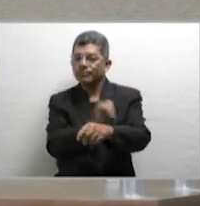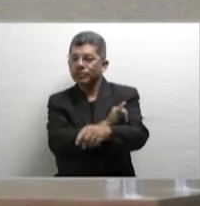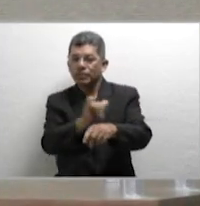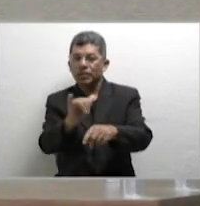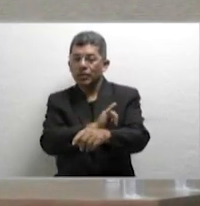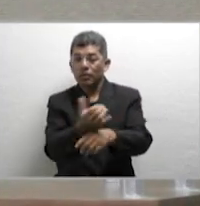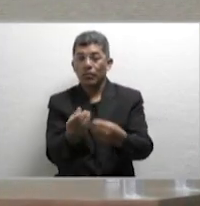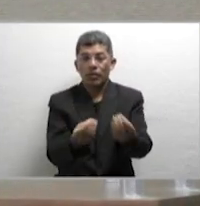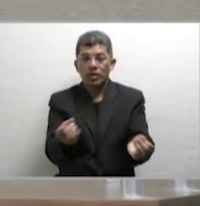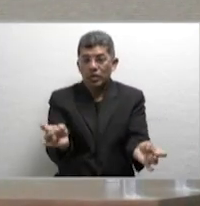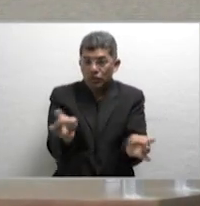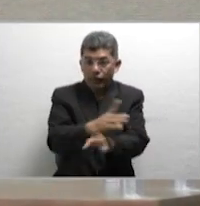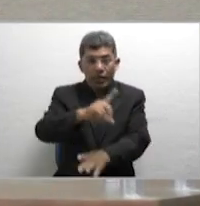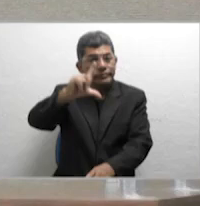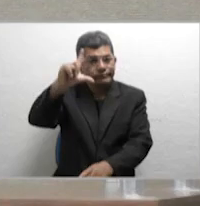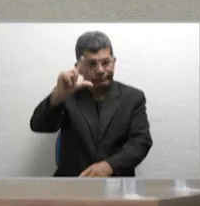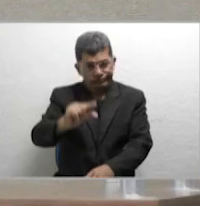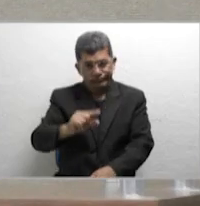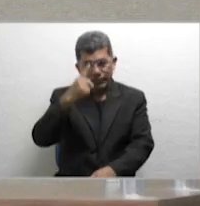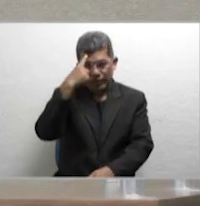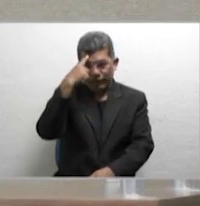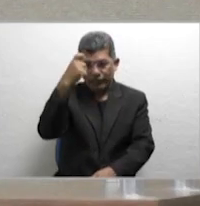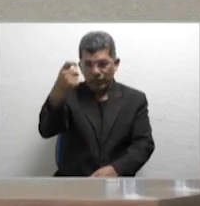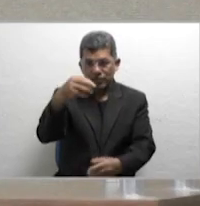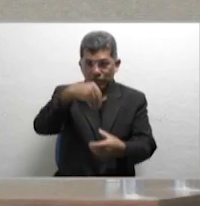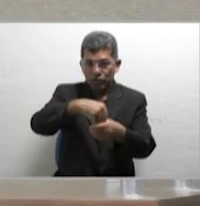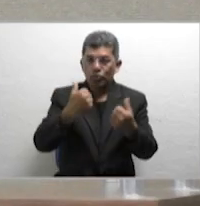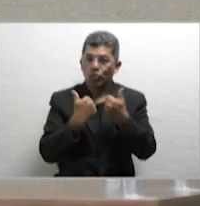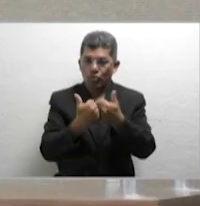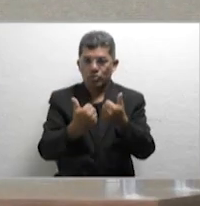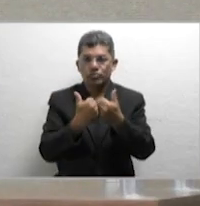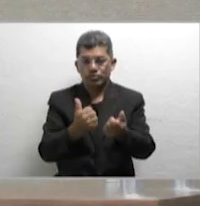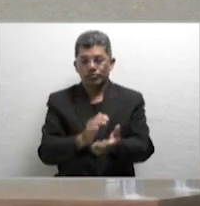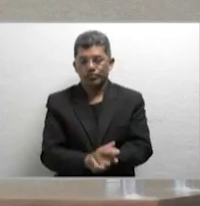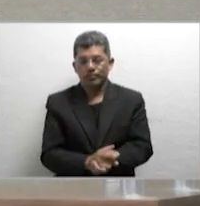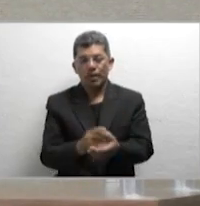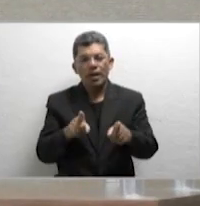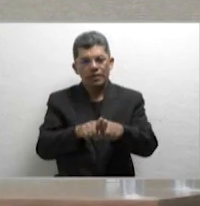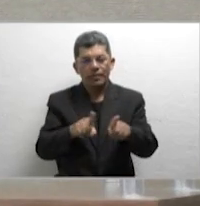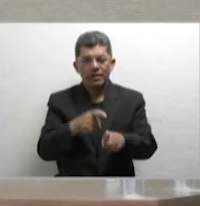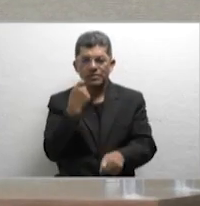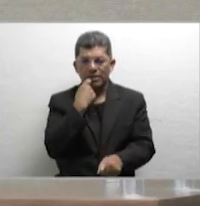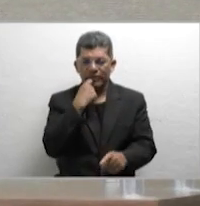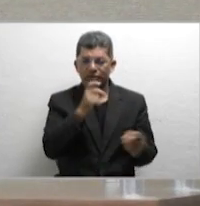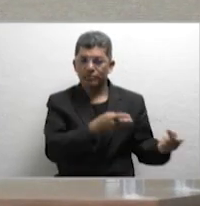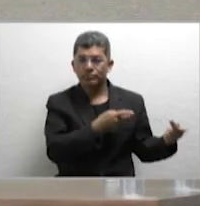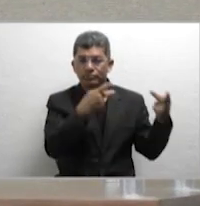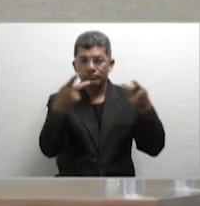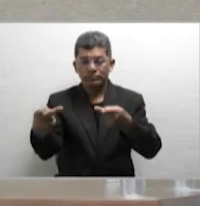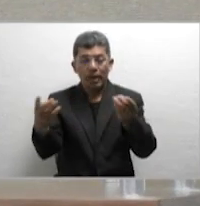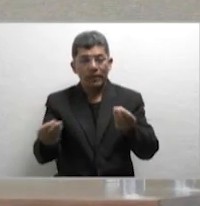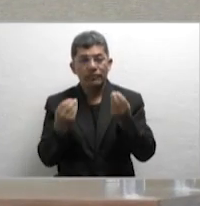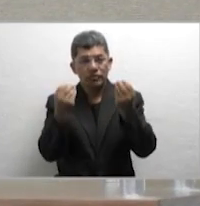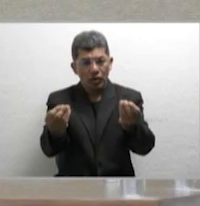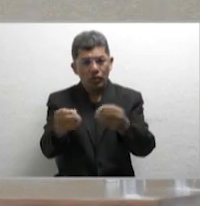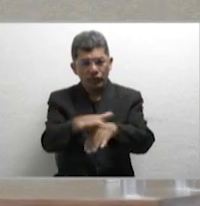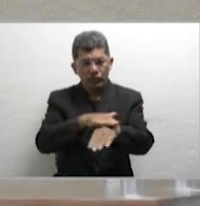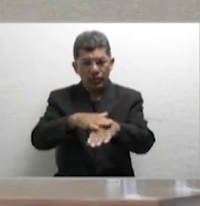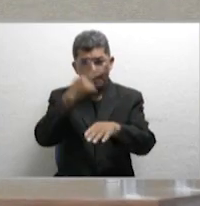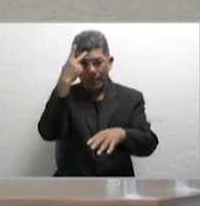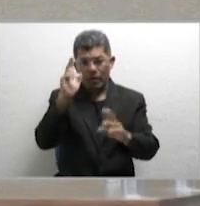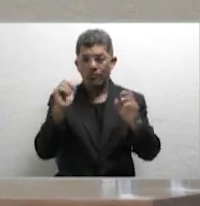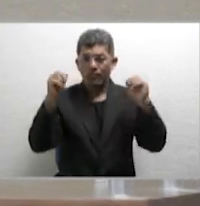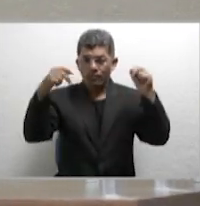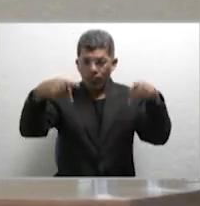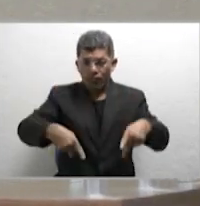soluções para a redução desse indicador de violência. E também tive na sexta-feira a oportunidade de oferecer à população do